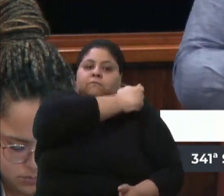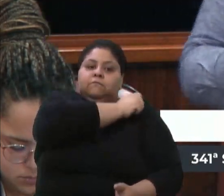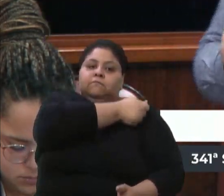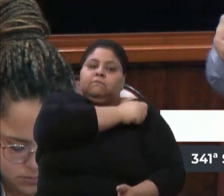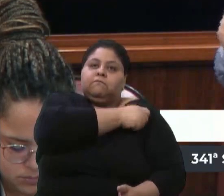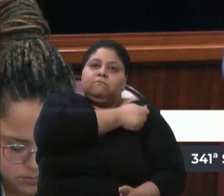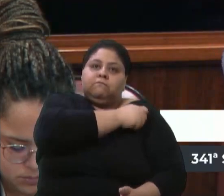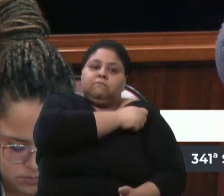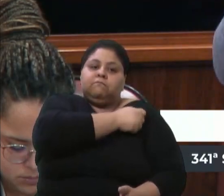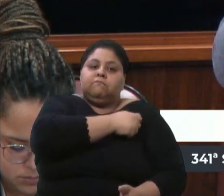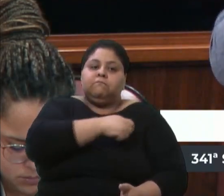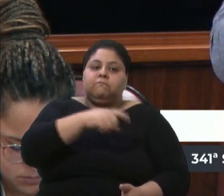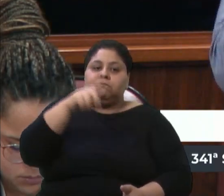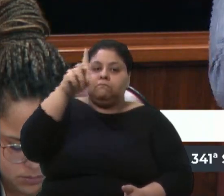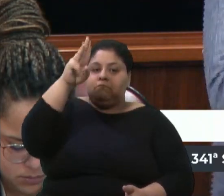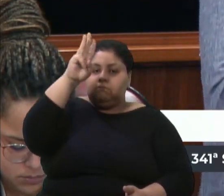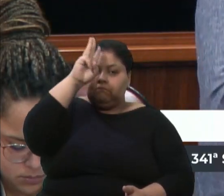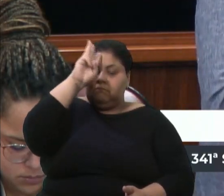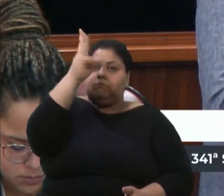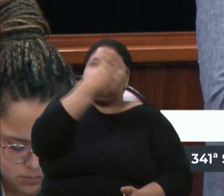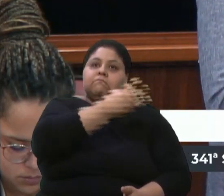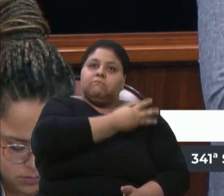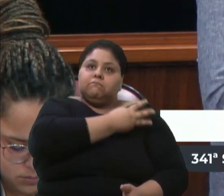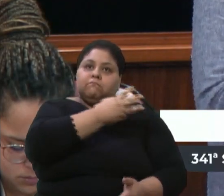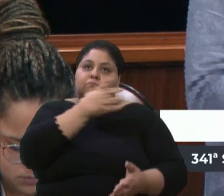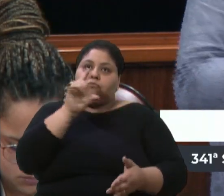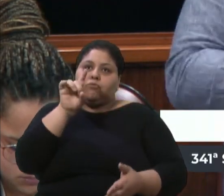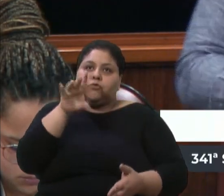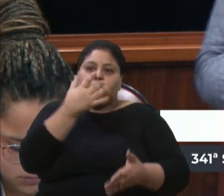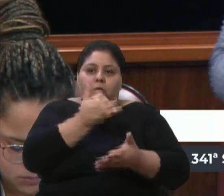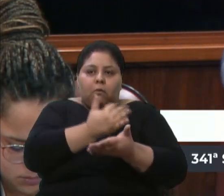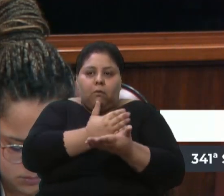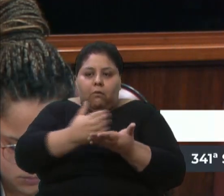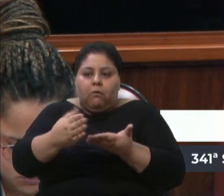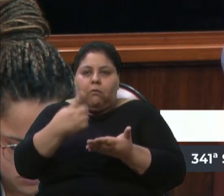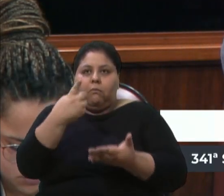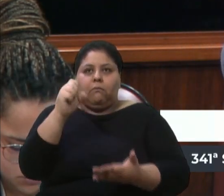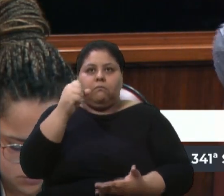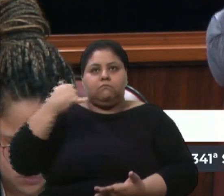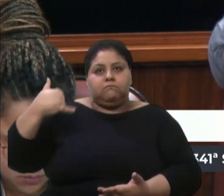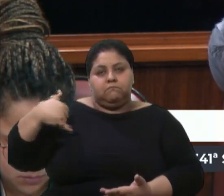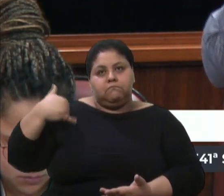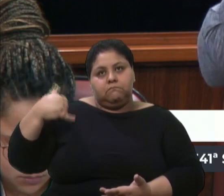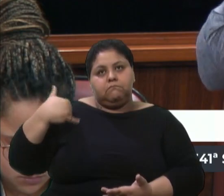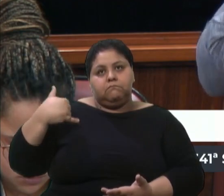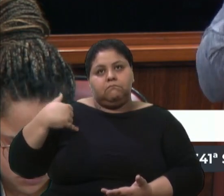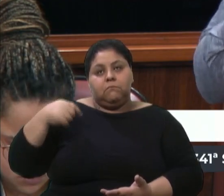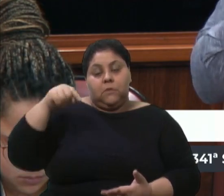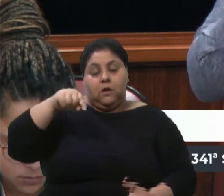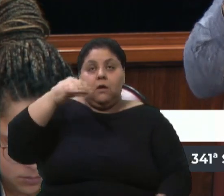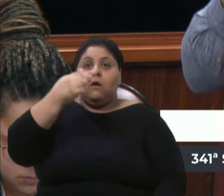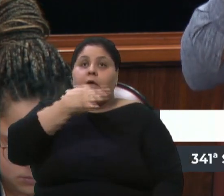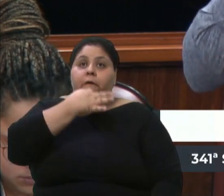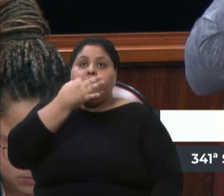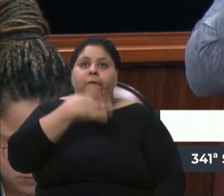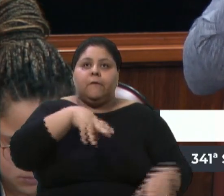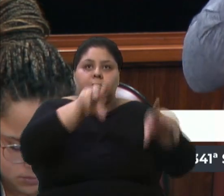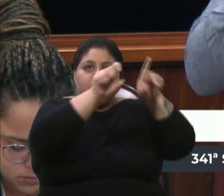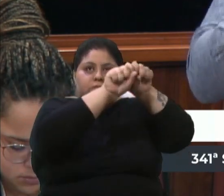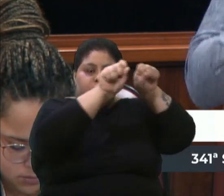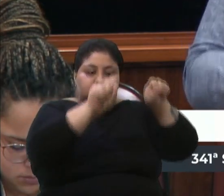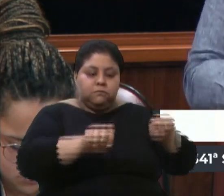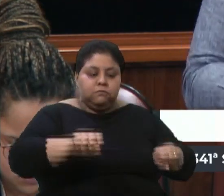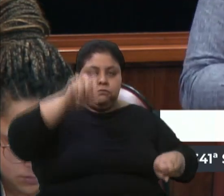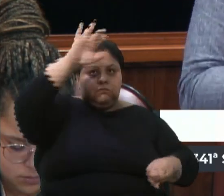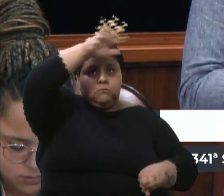ensino médio é a partir dos 18 anos. Ocorre que Caxias, sendo um sistema